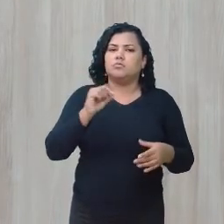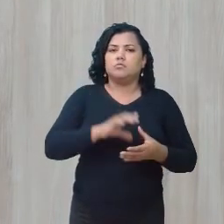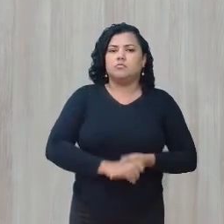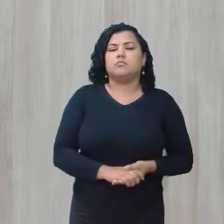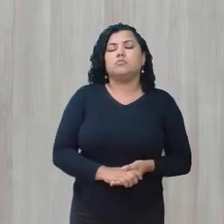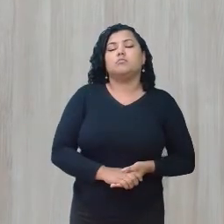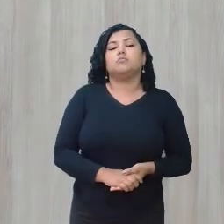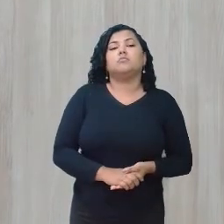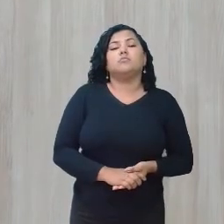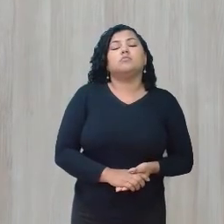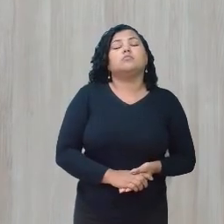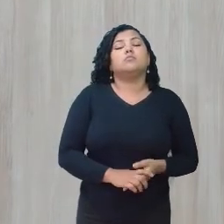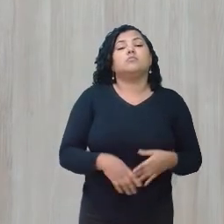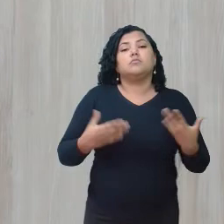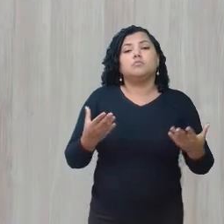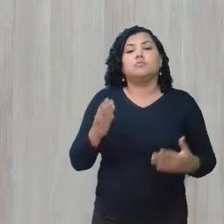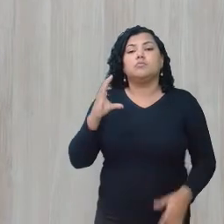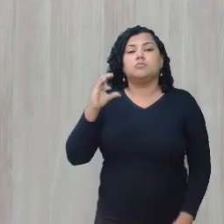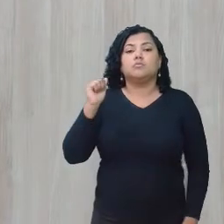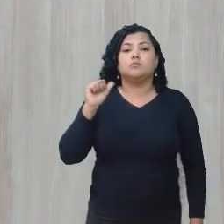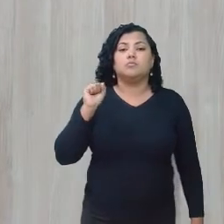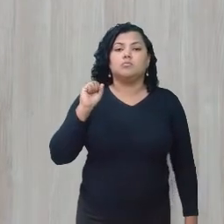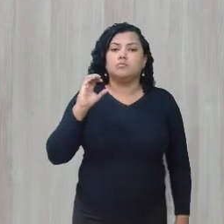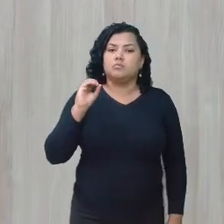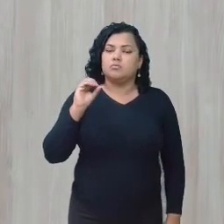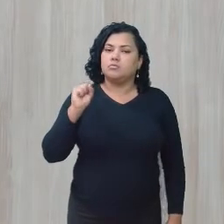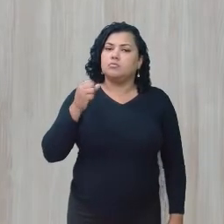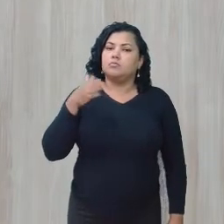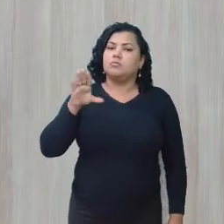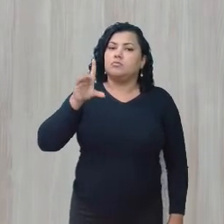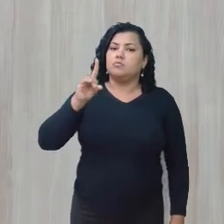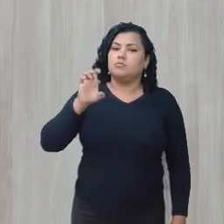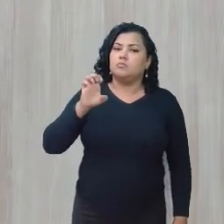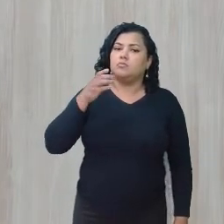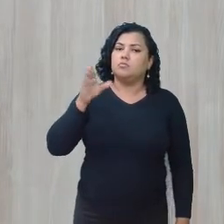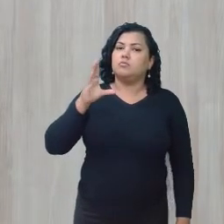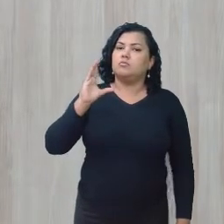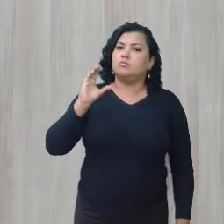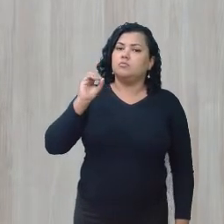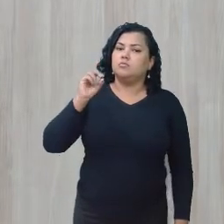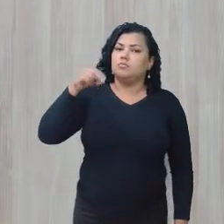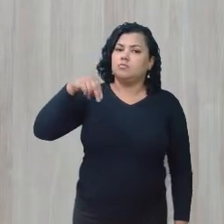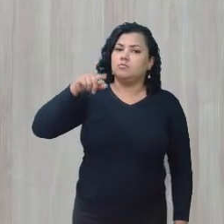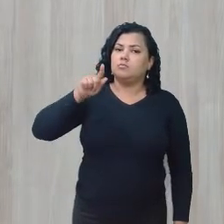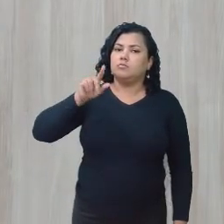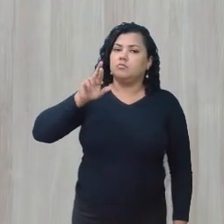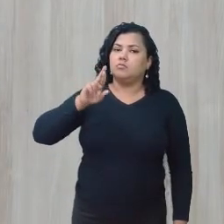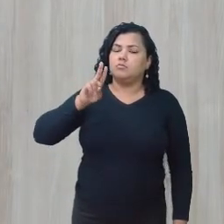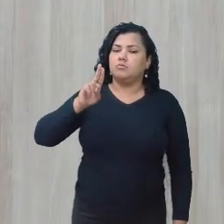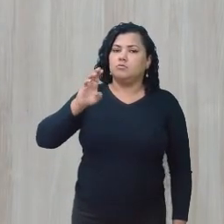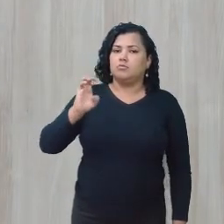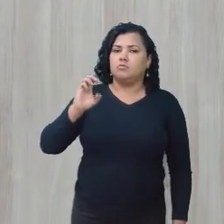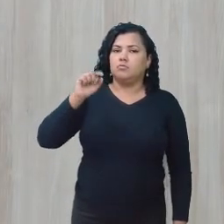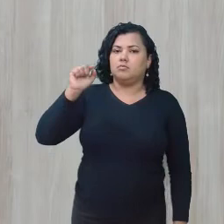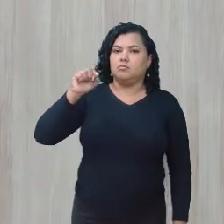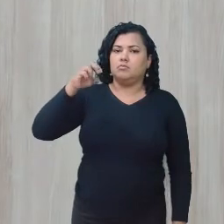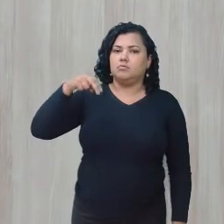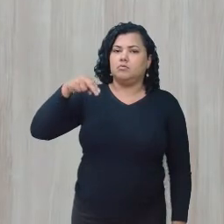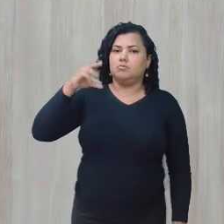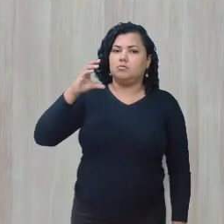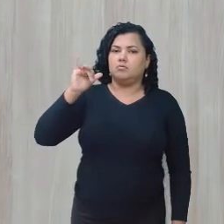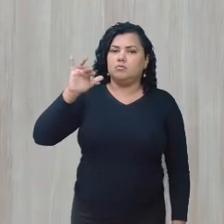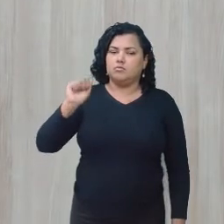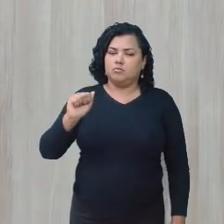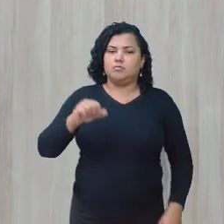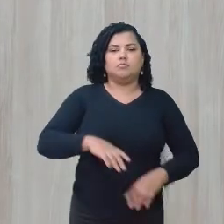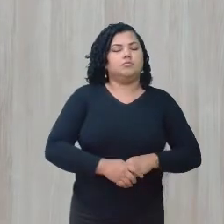de congruência, onde a gente tinha alguns elementos que a gente poderia ver como é que esses casos poderiam ser